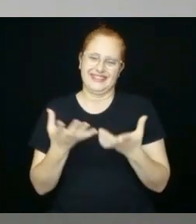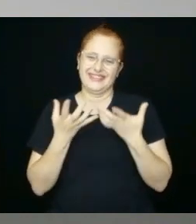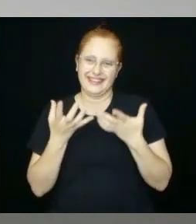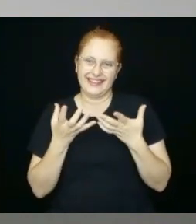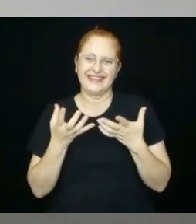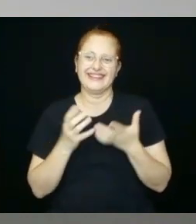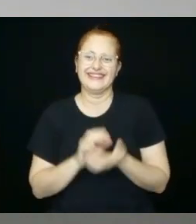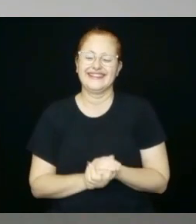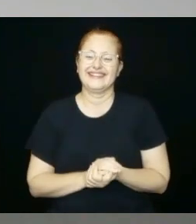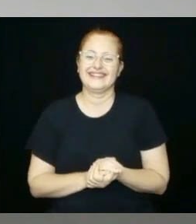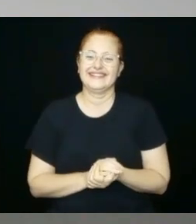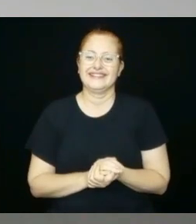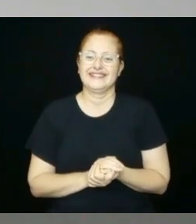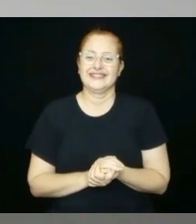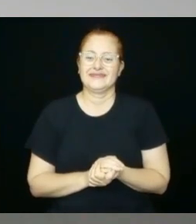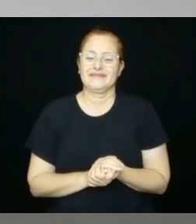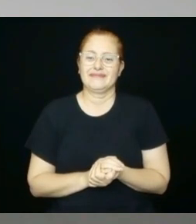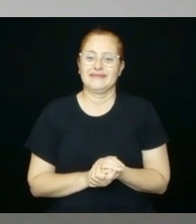fim de